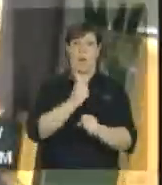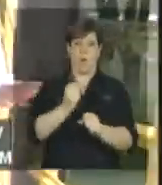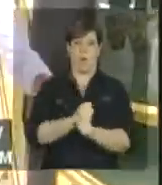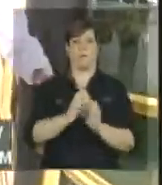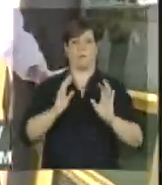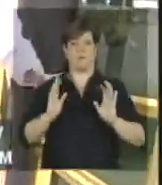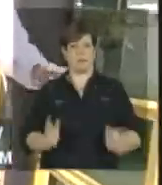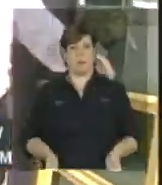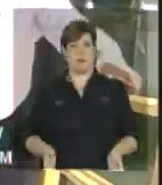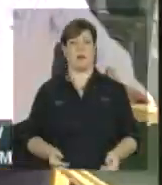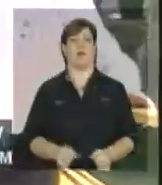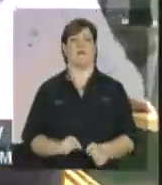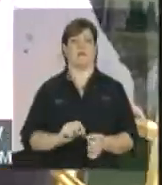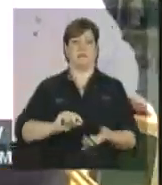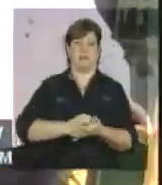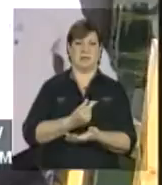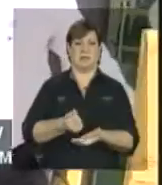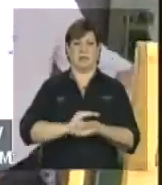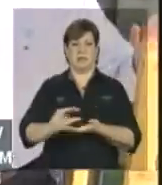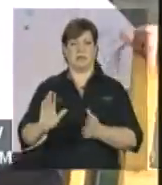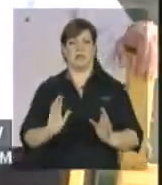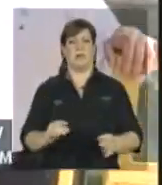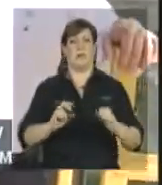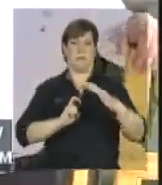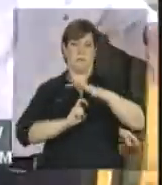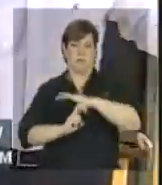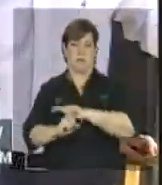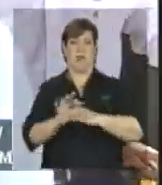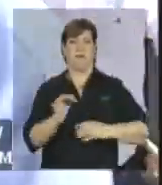do metrô de Fortaleza.